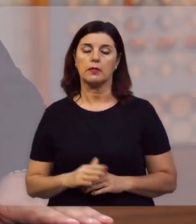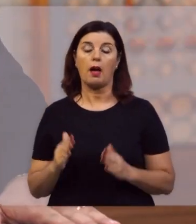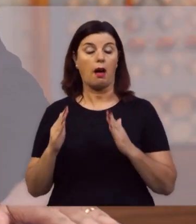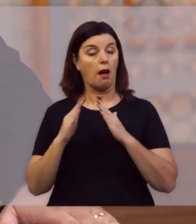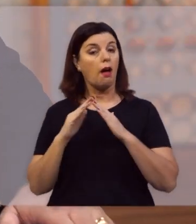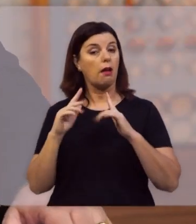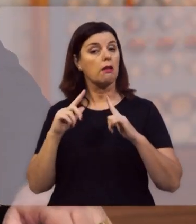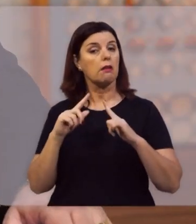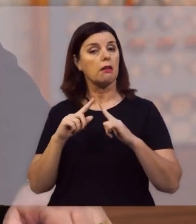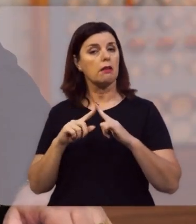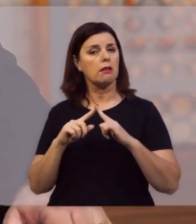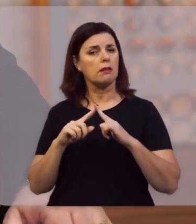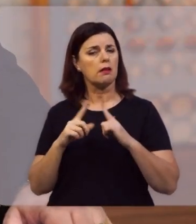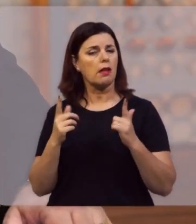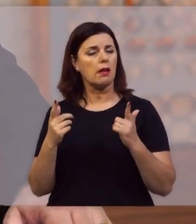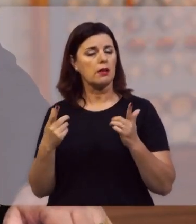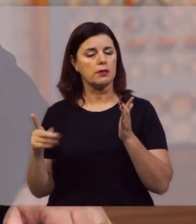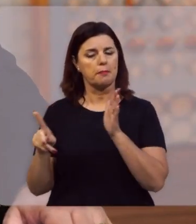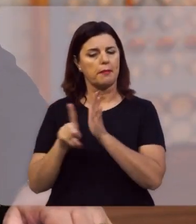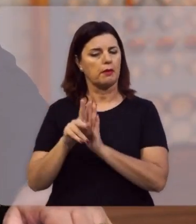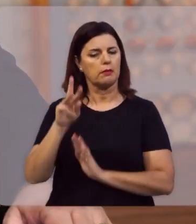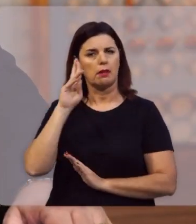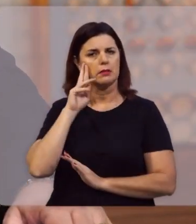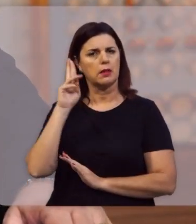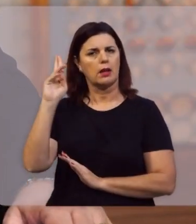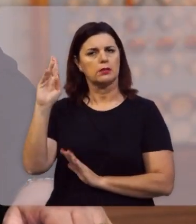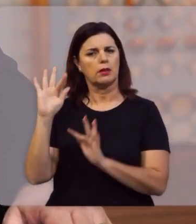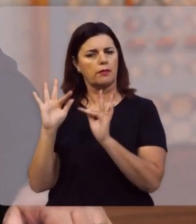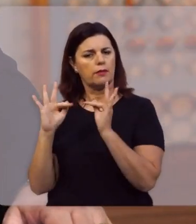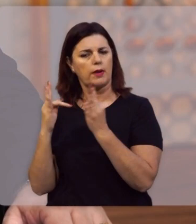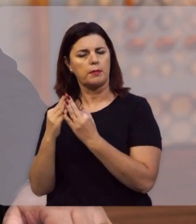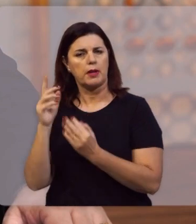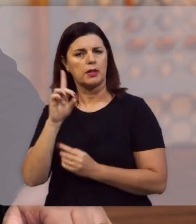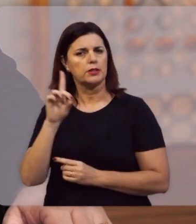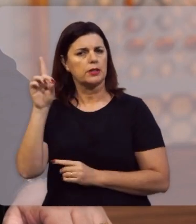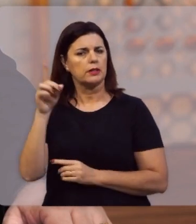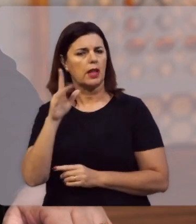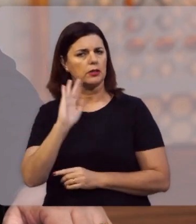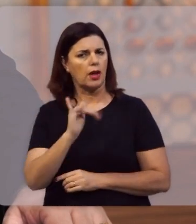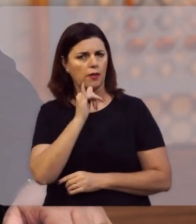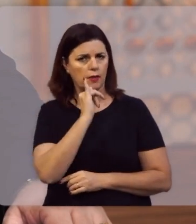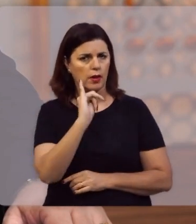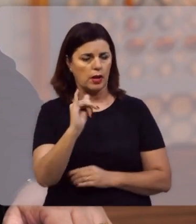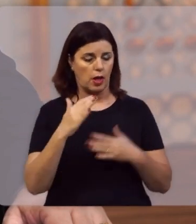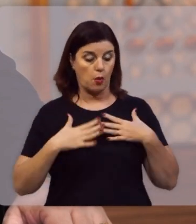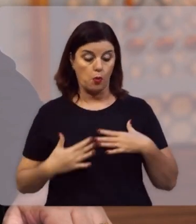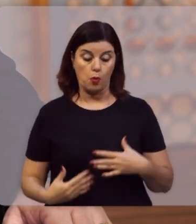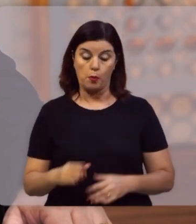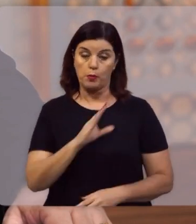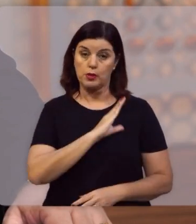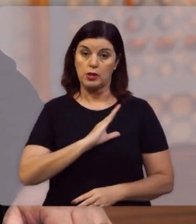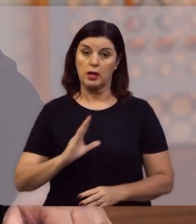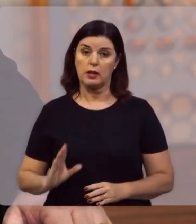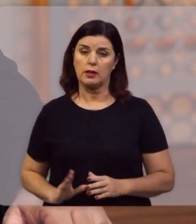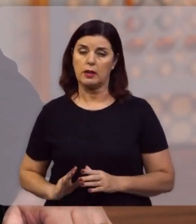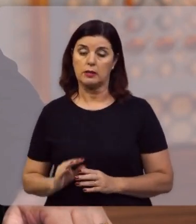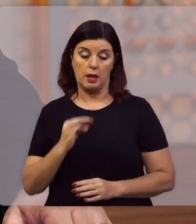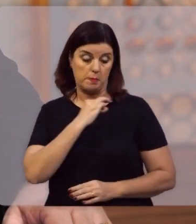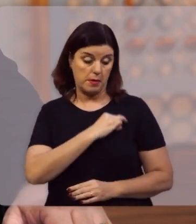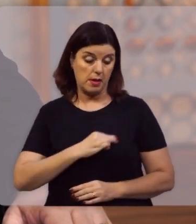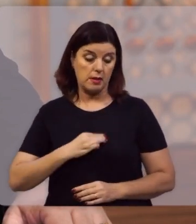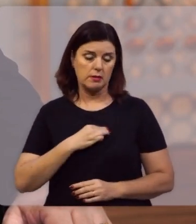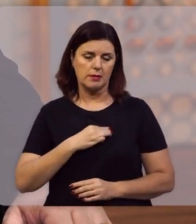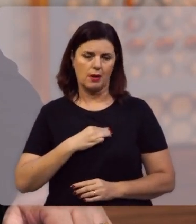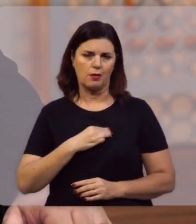a igreja é a agência do senhor é a família de Deus como eu disse a você é o corpo de Cristo e a missão da igreja